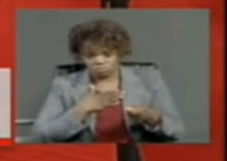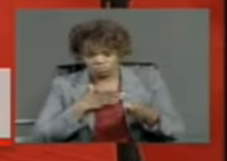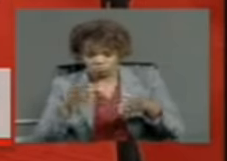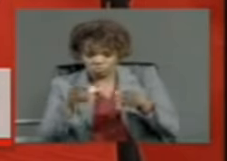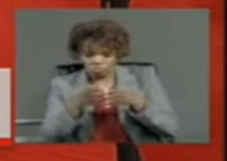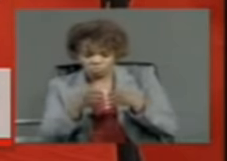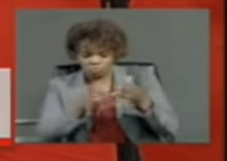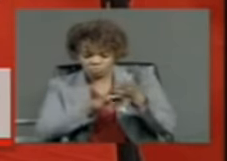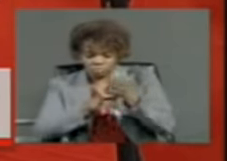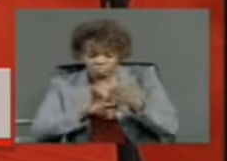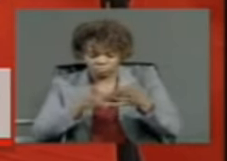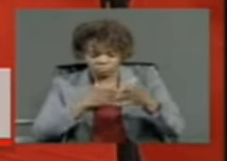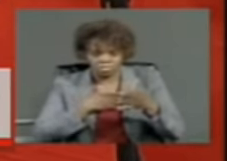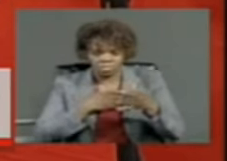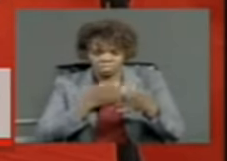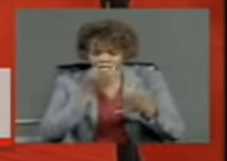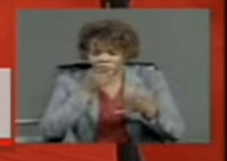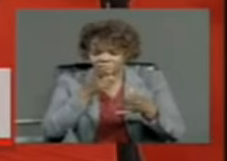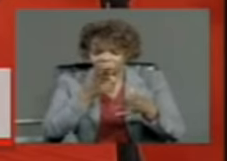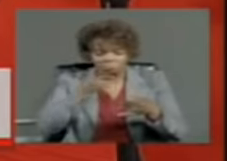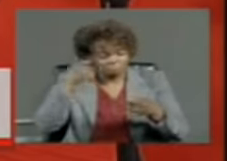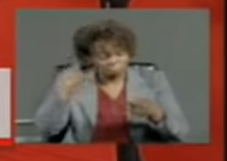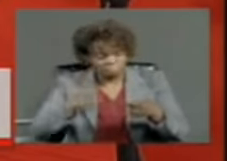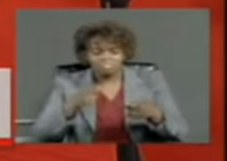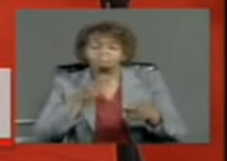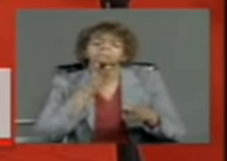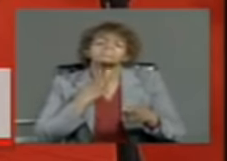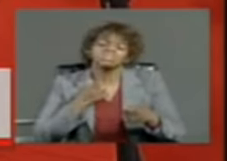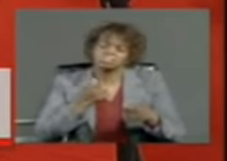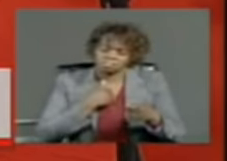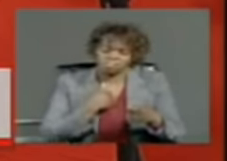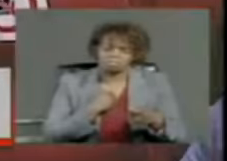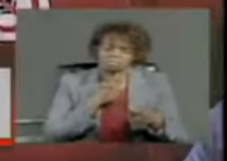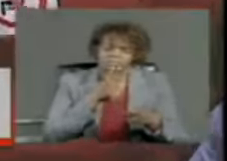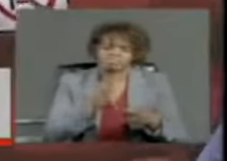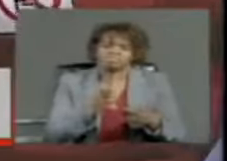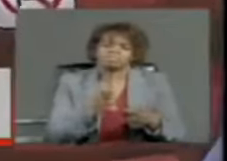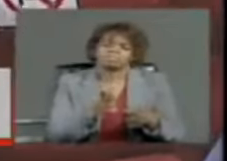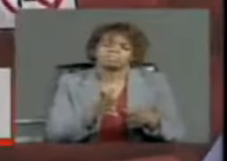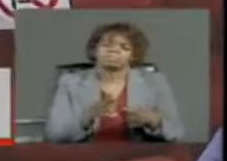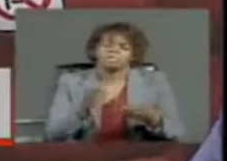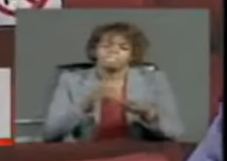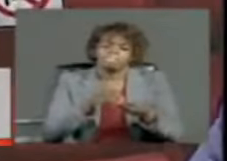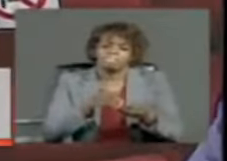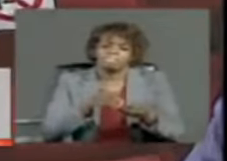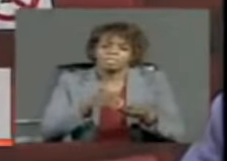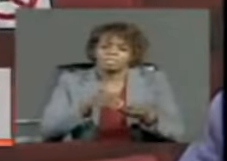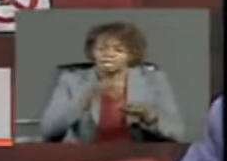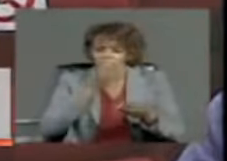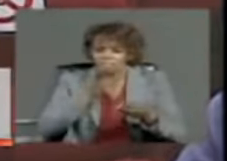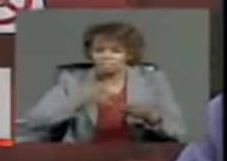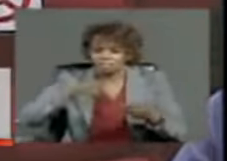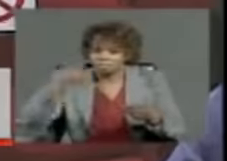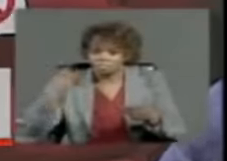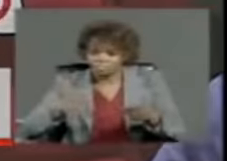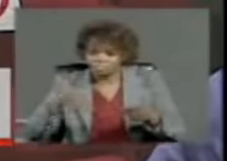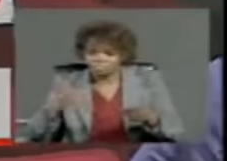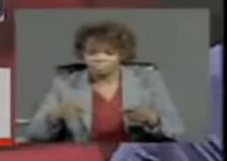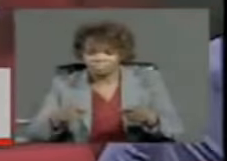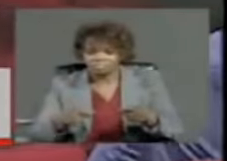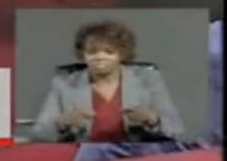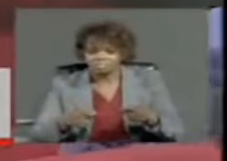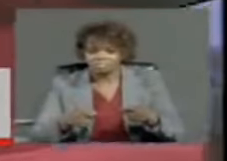e melhorar o que está bem, por mais vontade que tenha, porque o MPLA já cumpriu o seu papel, assim como